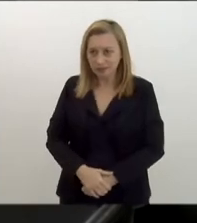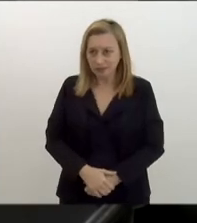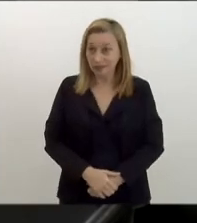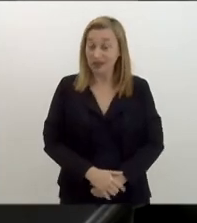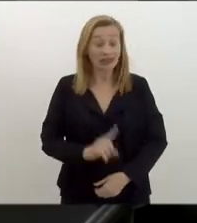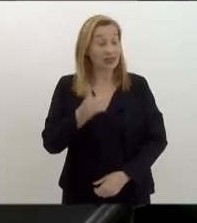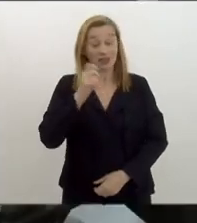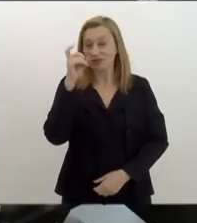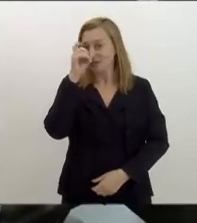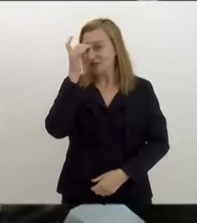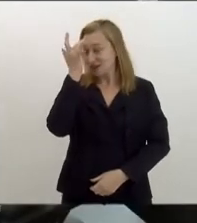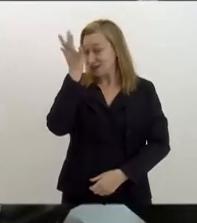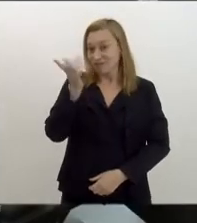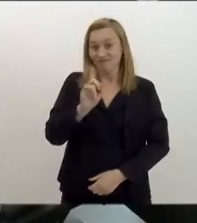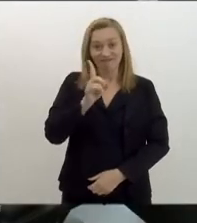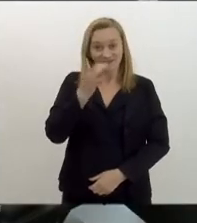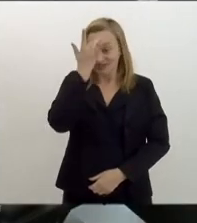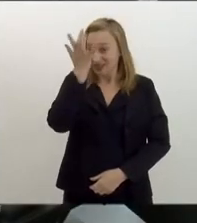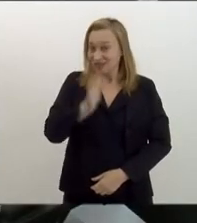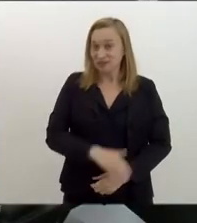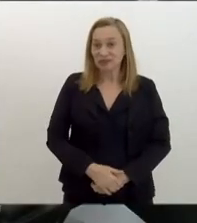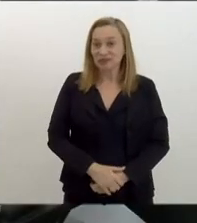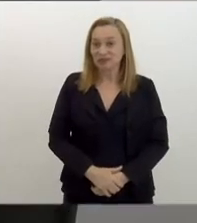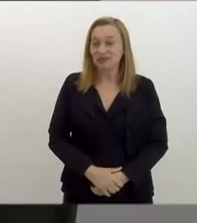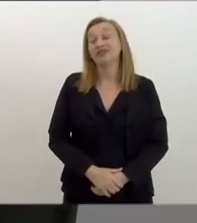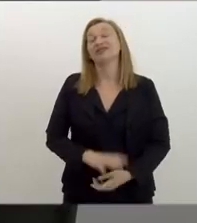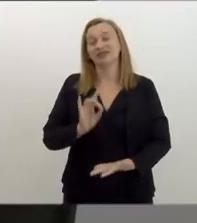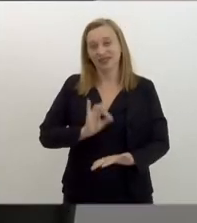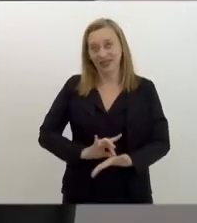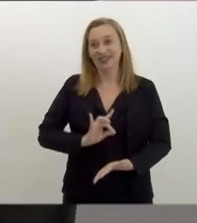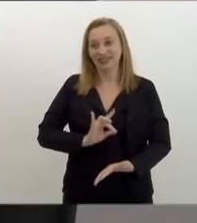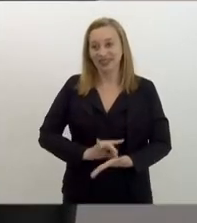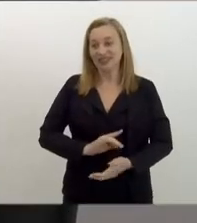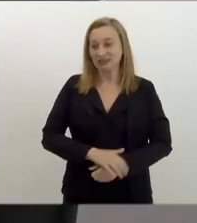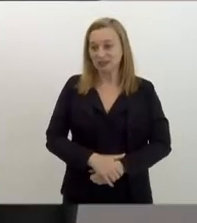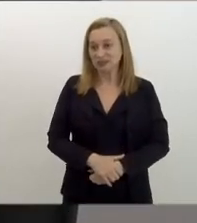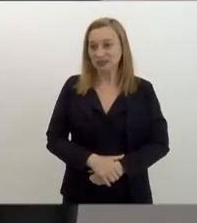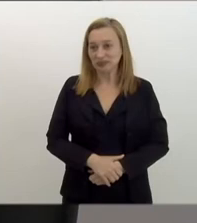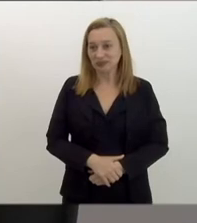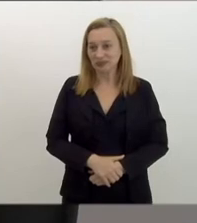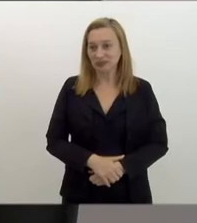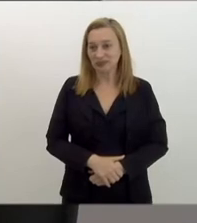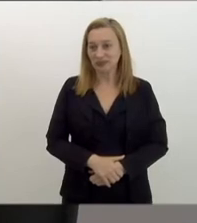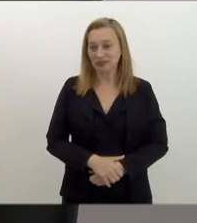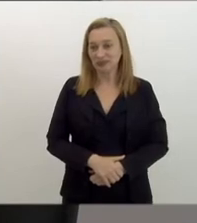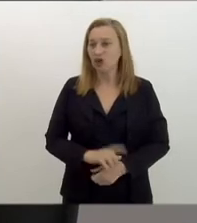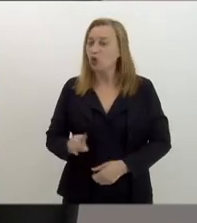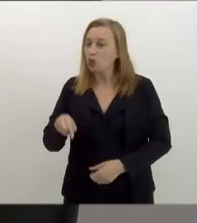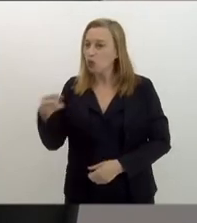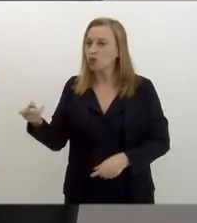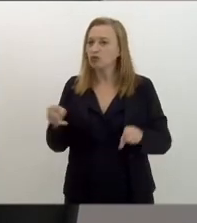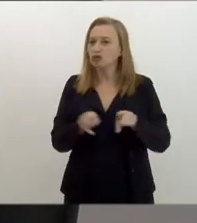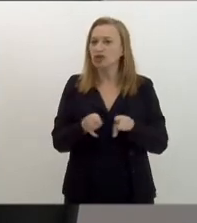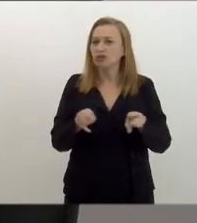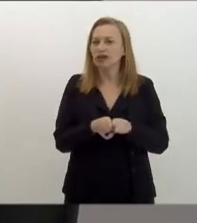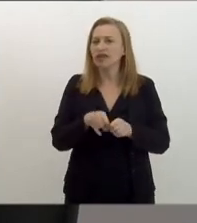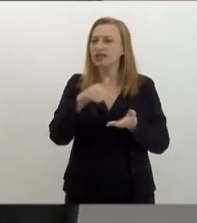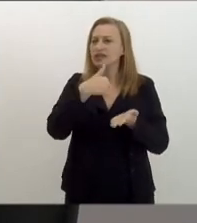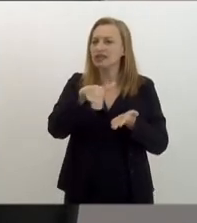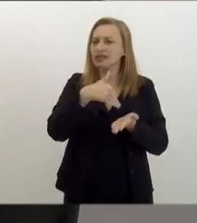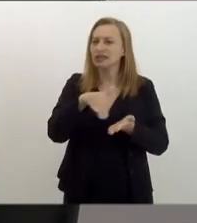e não é fácil é realmente se é tem outro. Também